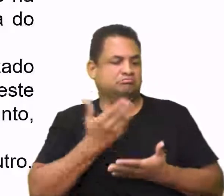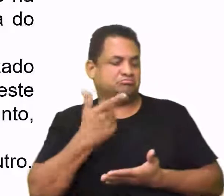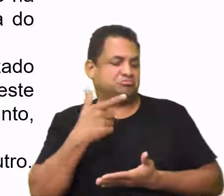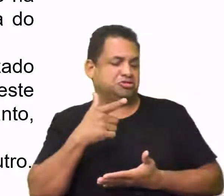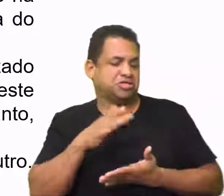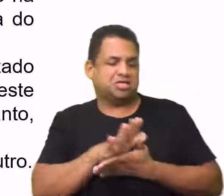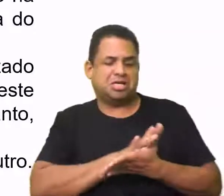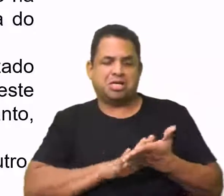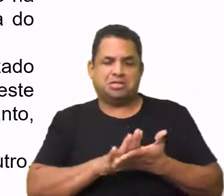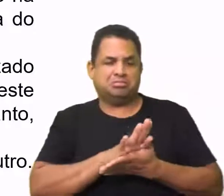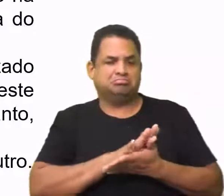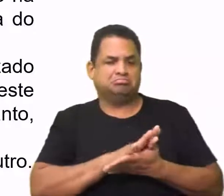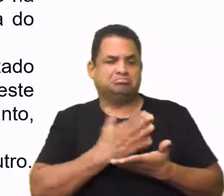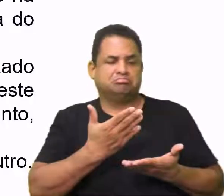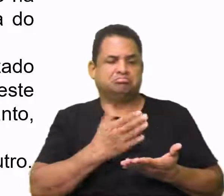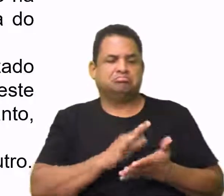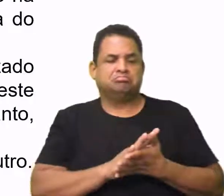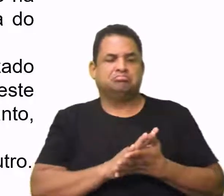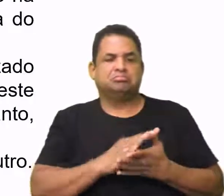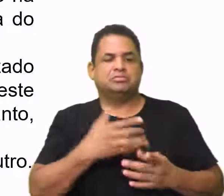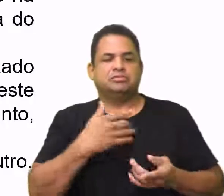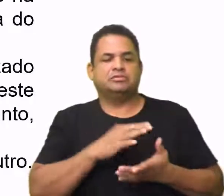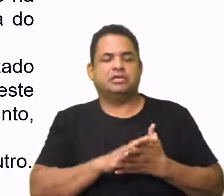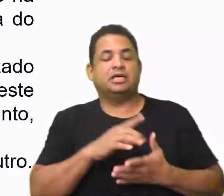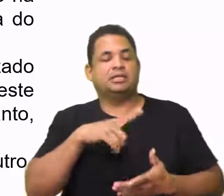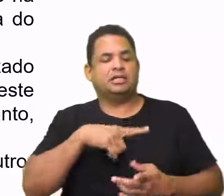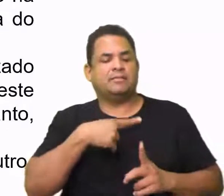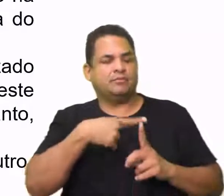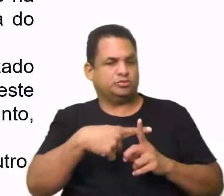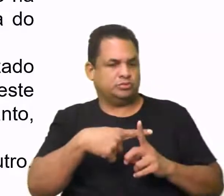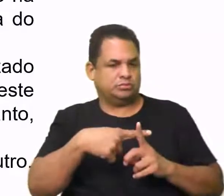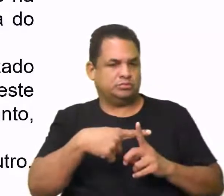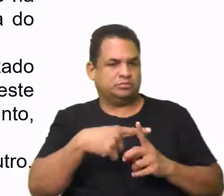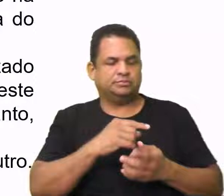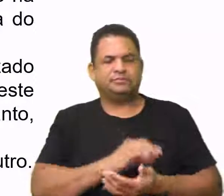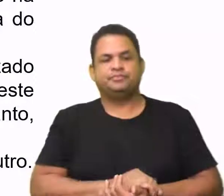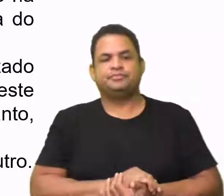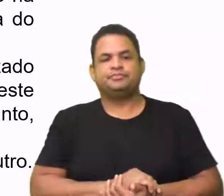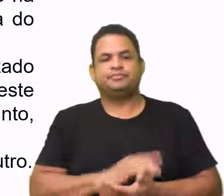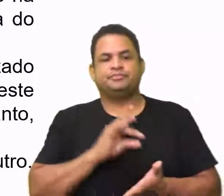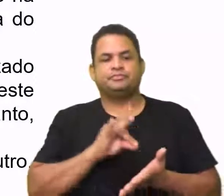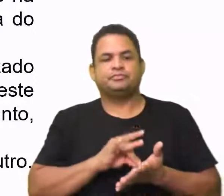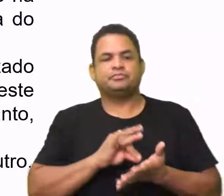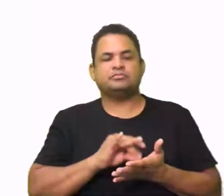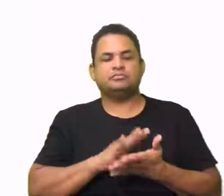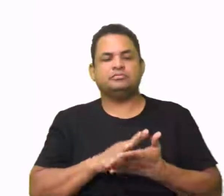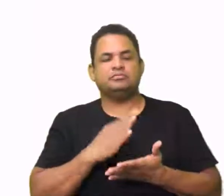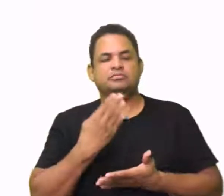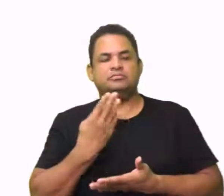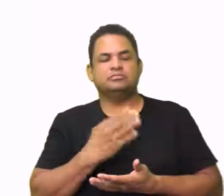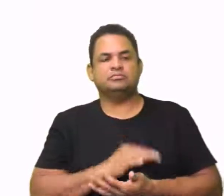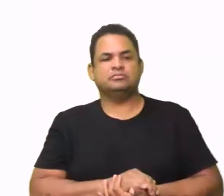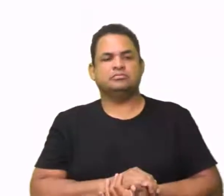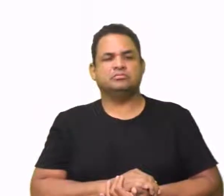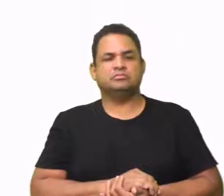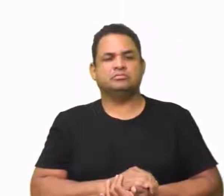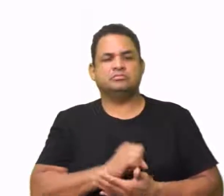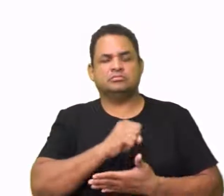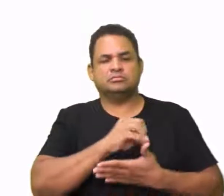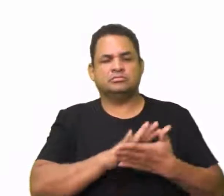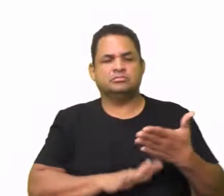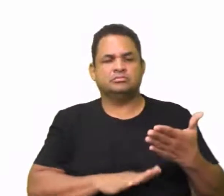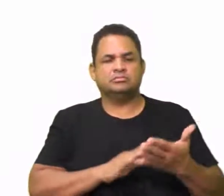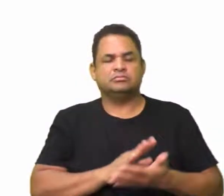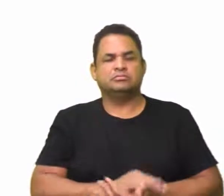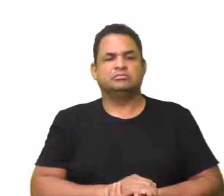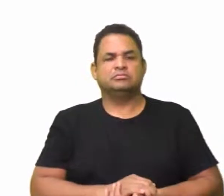quantidade de elétrons e prótons. Ele vai ficar eletrizado positivamente. Vamos ver se é verdadeiro ou falso. Só passar aqui rapidinho. Aqui são as alternativas que eles têm